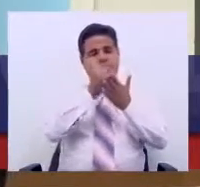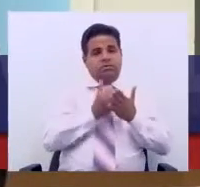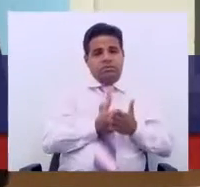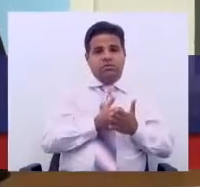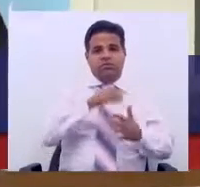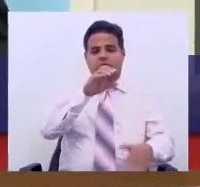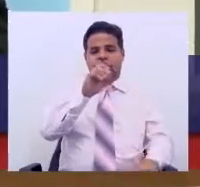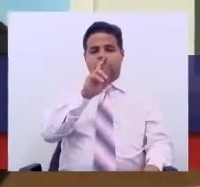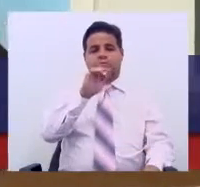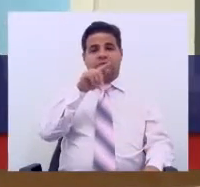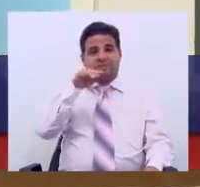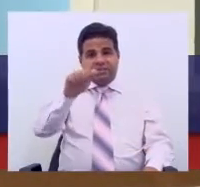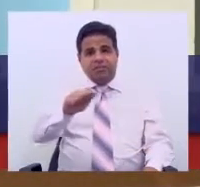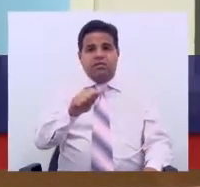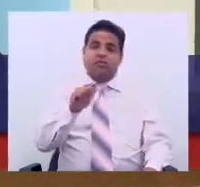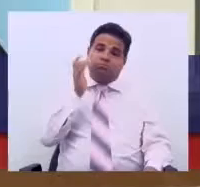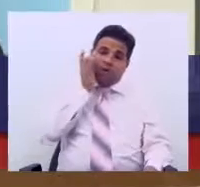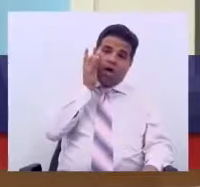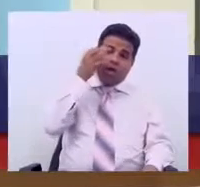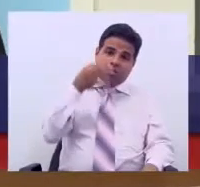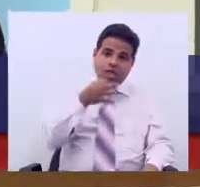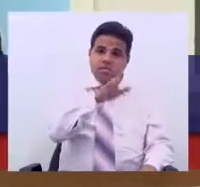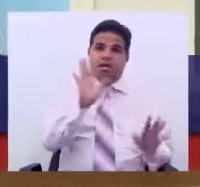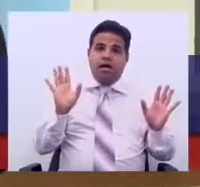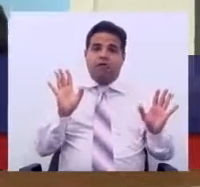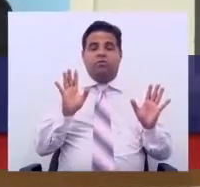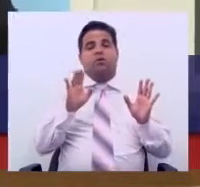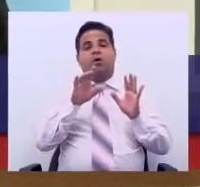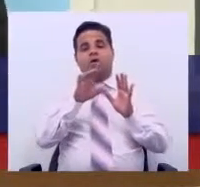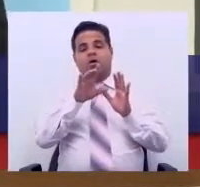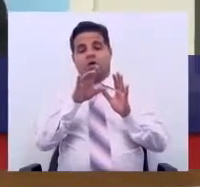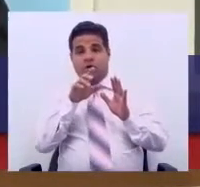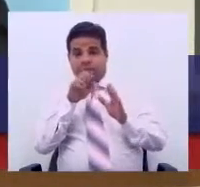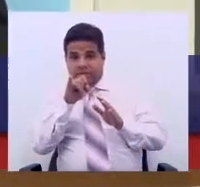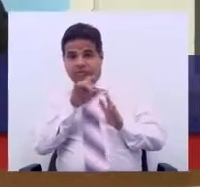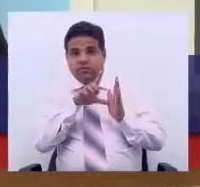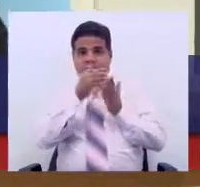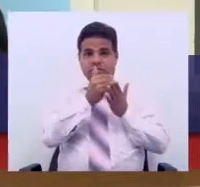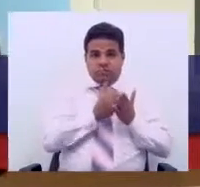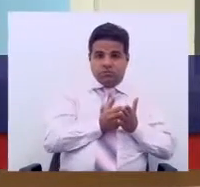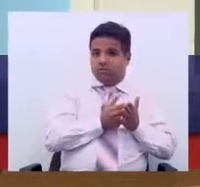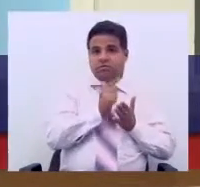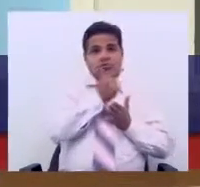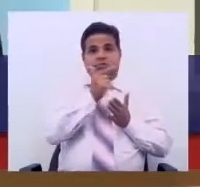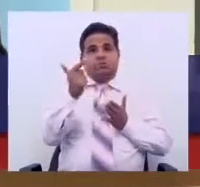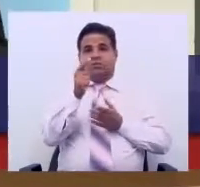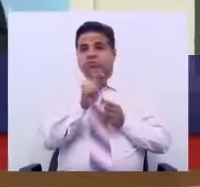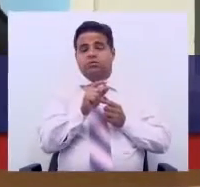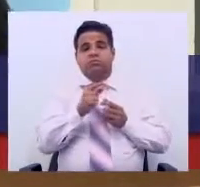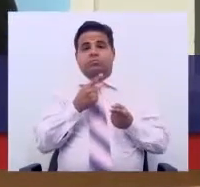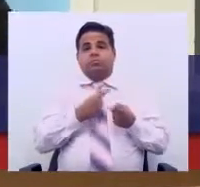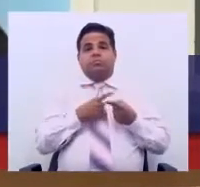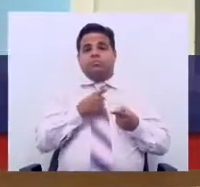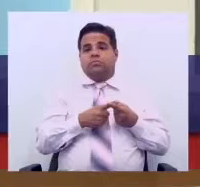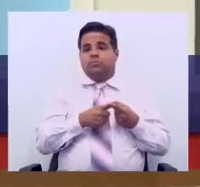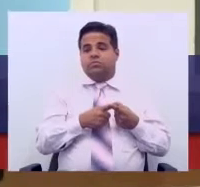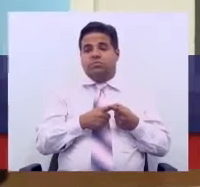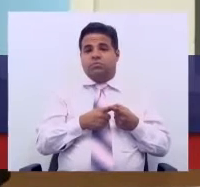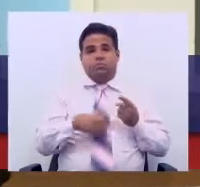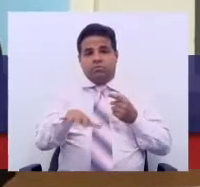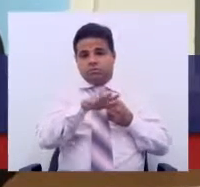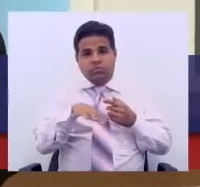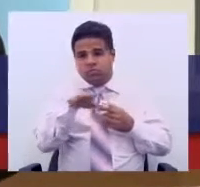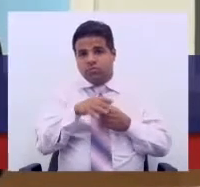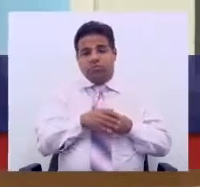regimento interno, aí eu concordo. Mas enquanto a legislação está em vigor, não tem porque nós nos furtarmos da